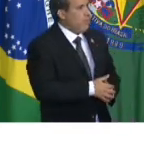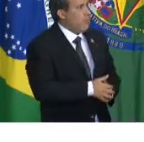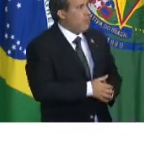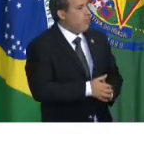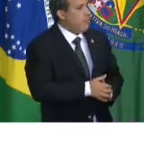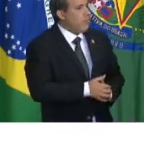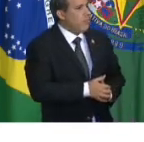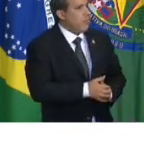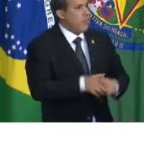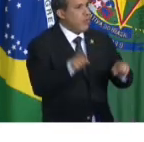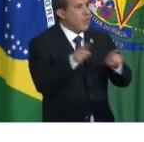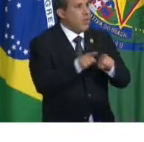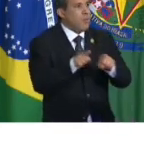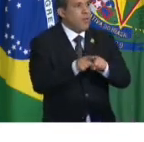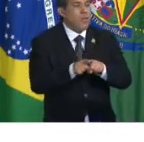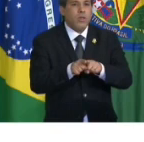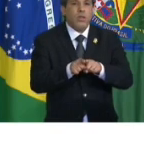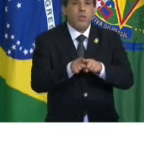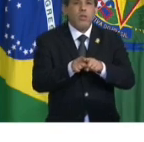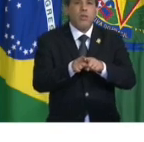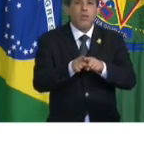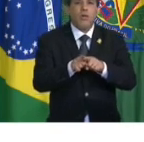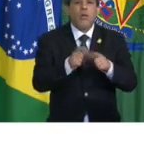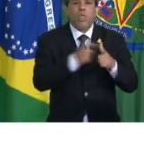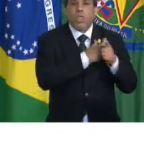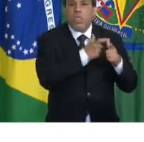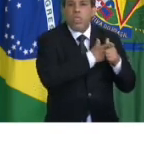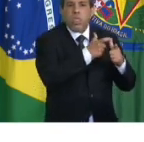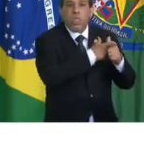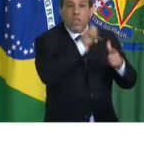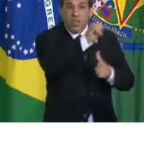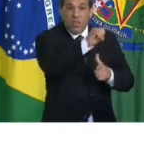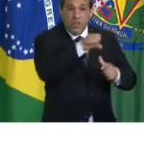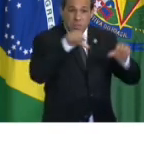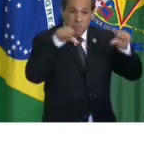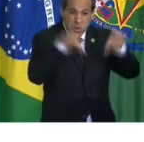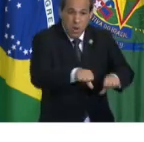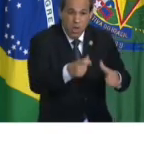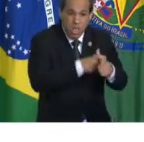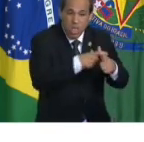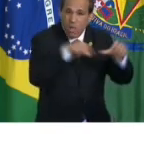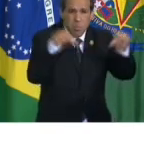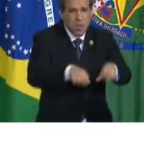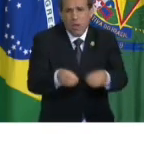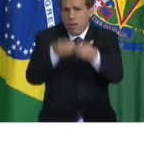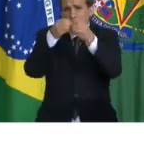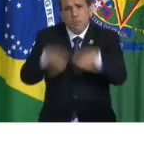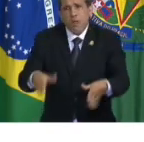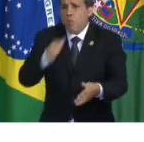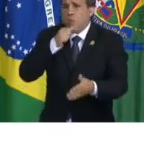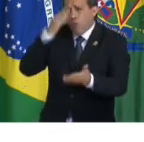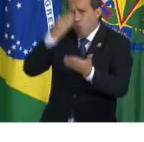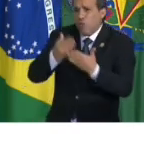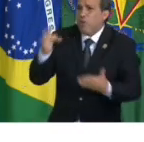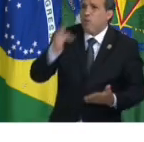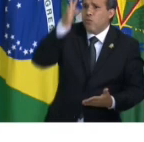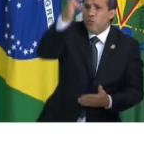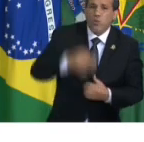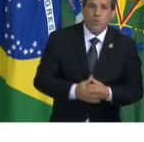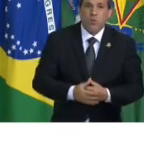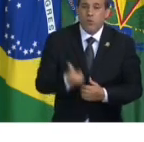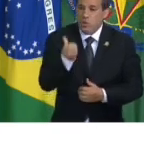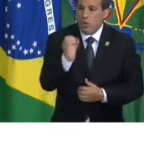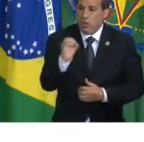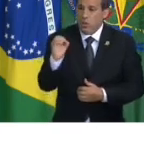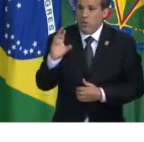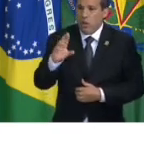Para não me criticarem depois. É endividamento. E se o país endivida demais, você acaba perdendo sua credibilidade para o futuro. Então,